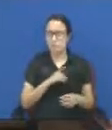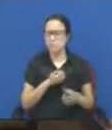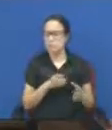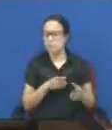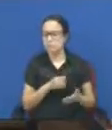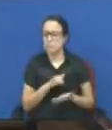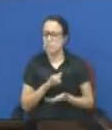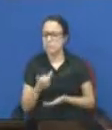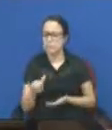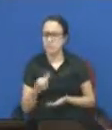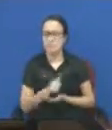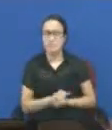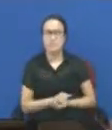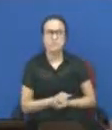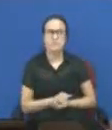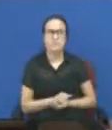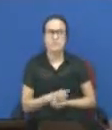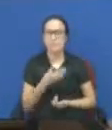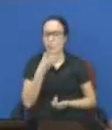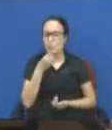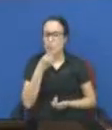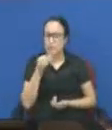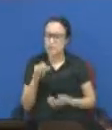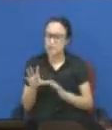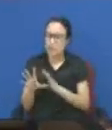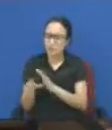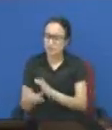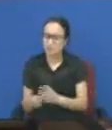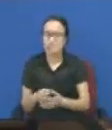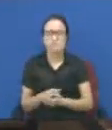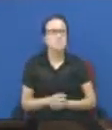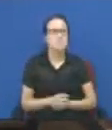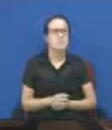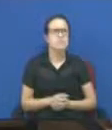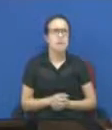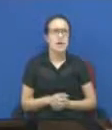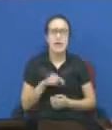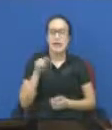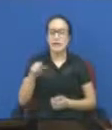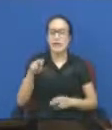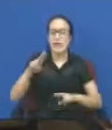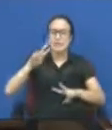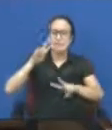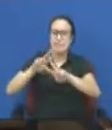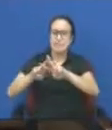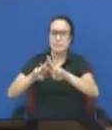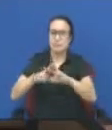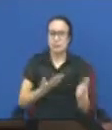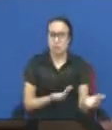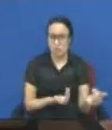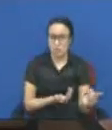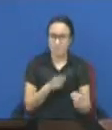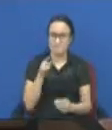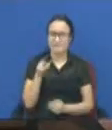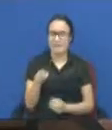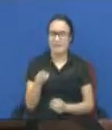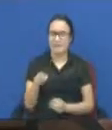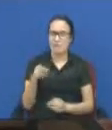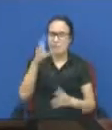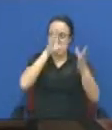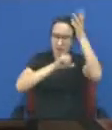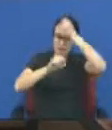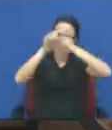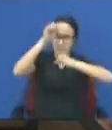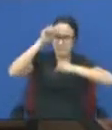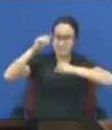delito. Aí o que você faz com o moleque? Joga ele na FEBEM. Aí lá, ele aprende a cada vez,